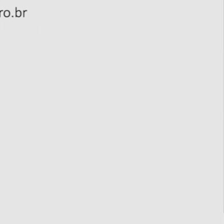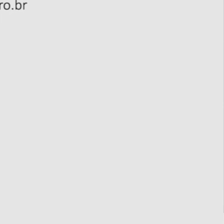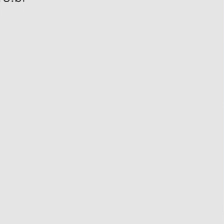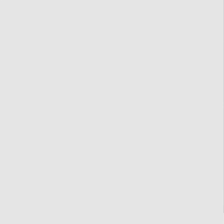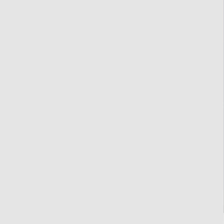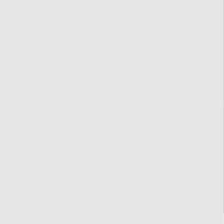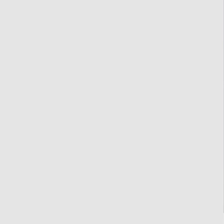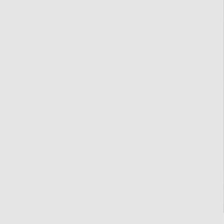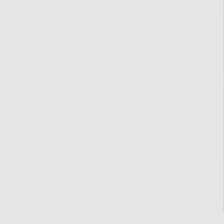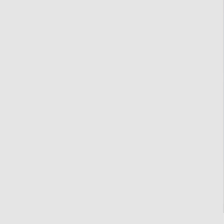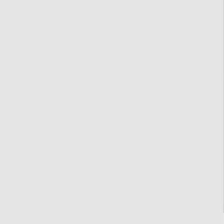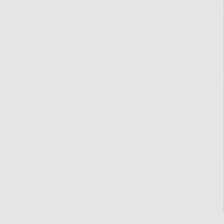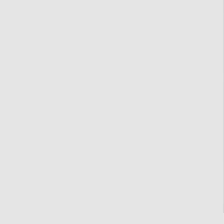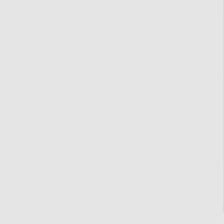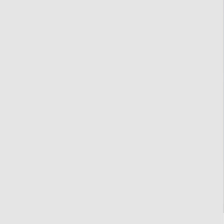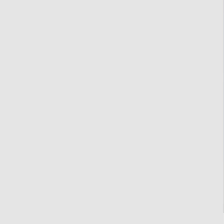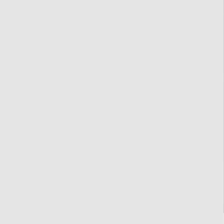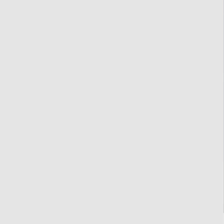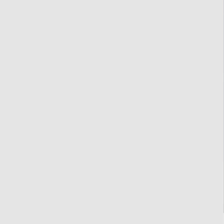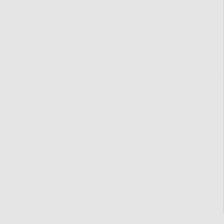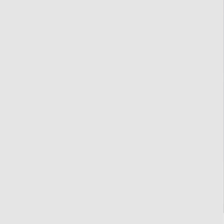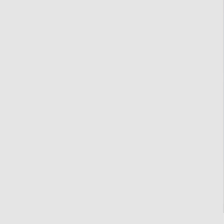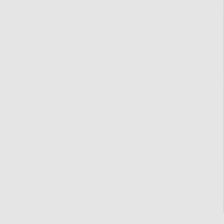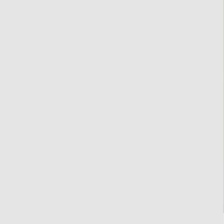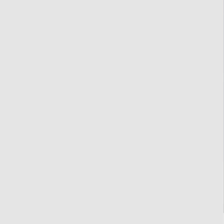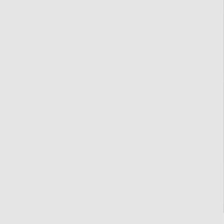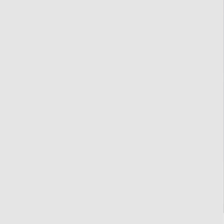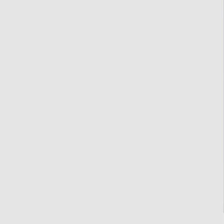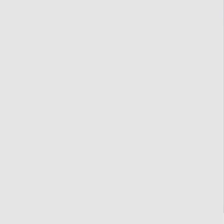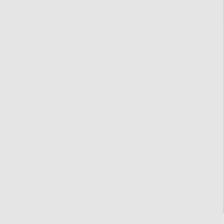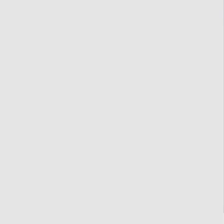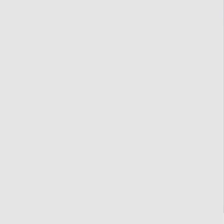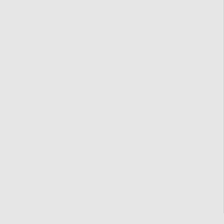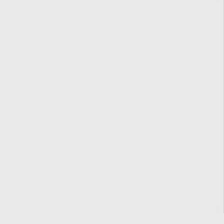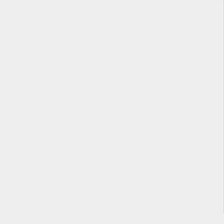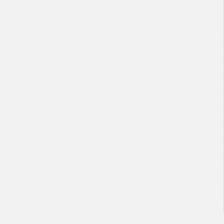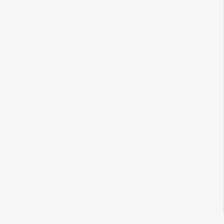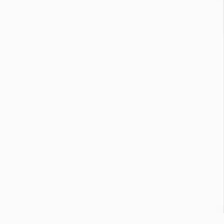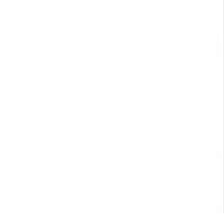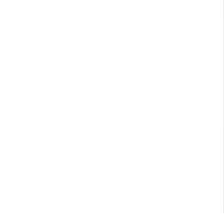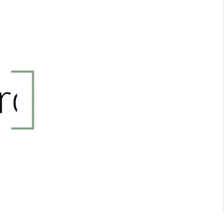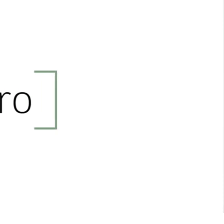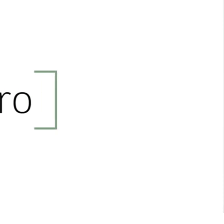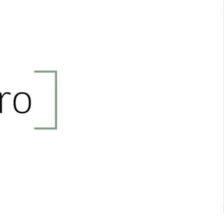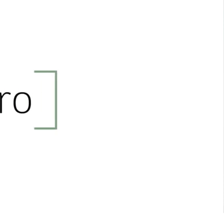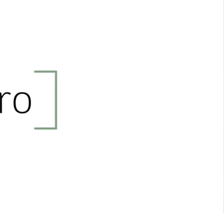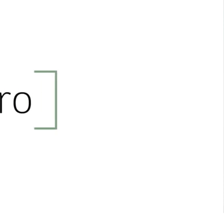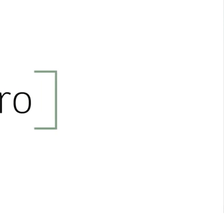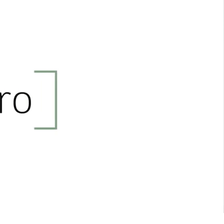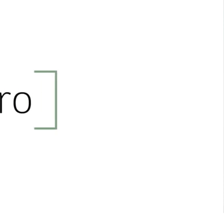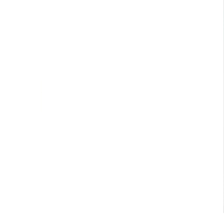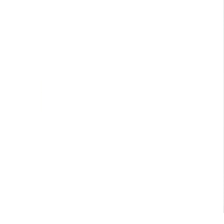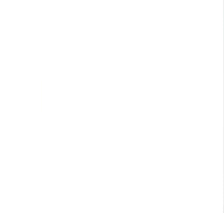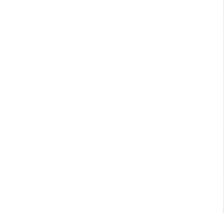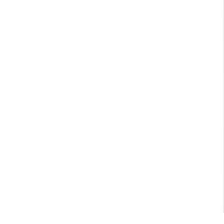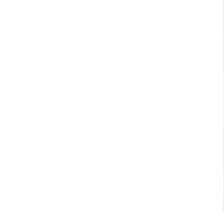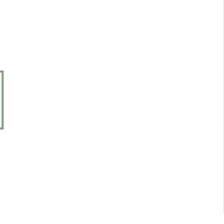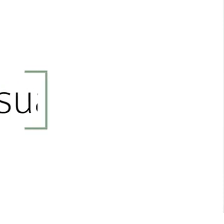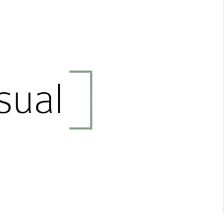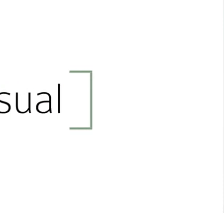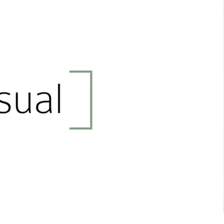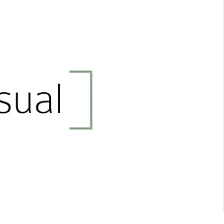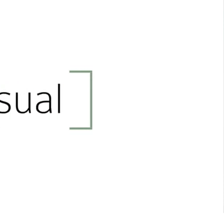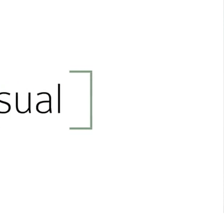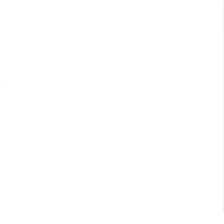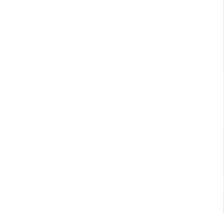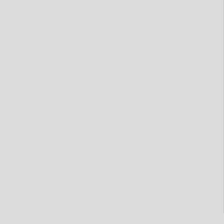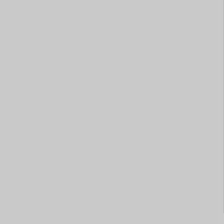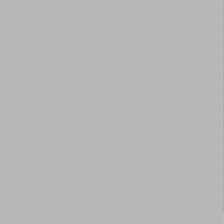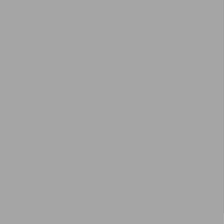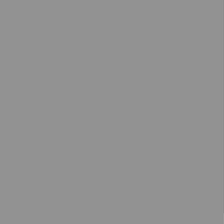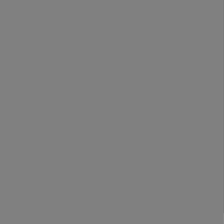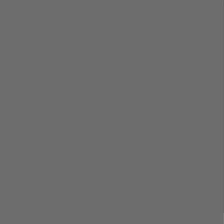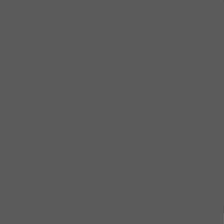na